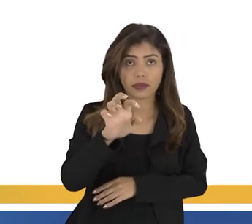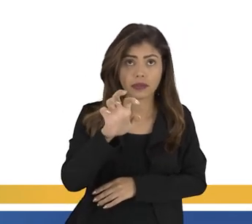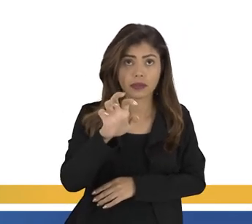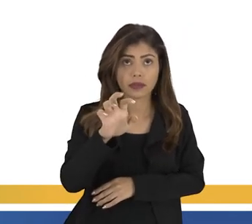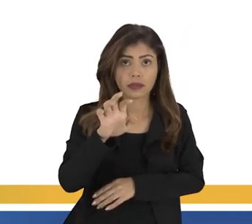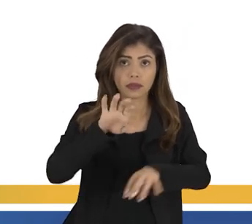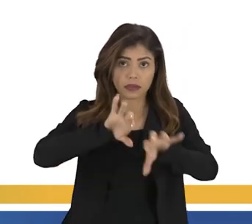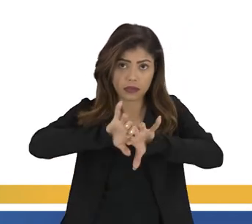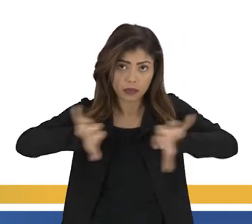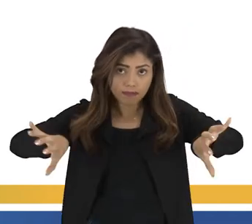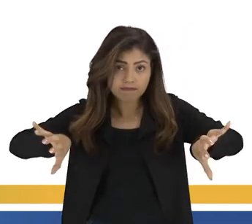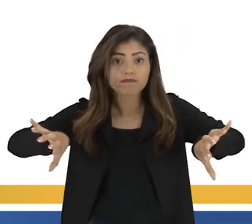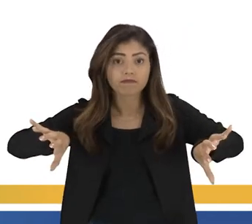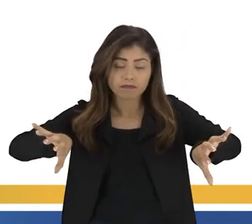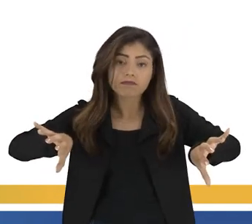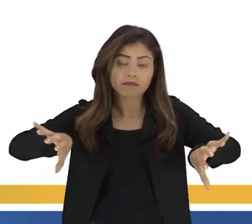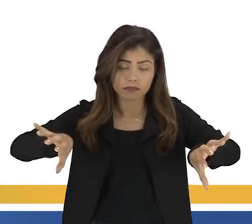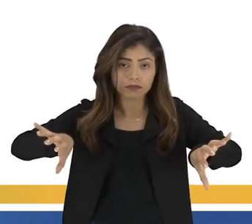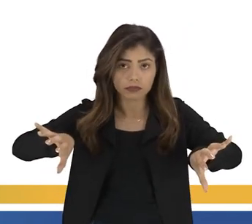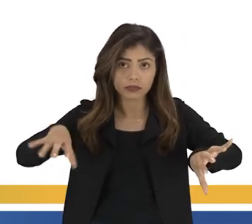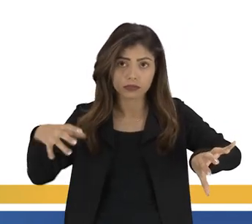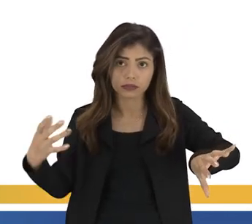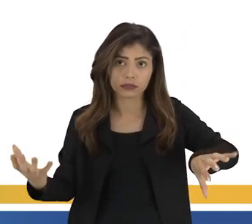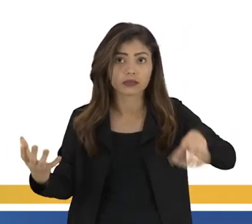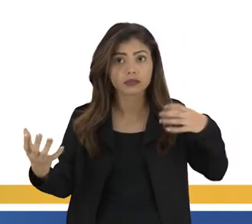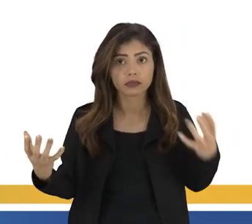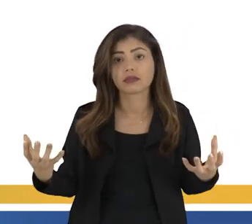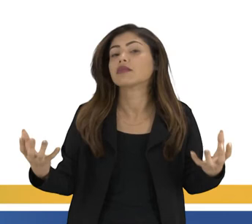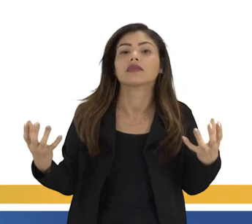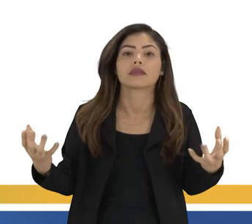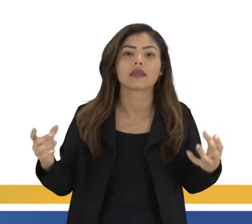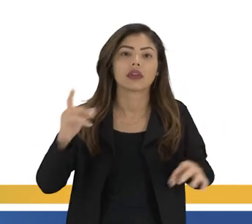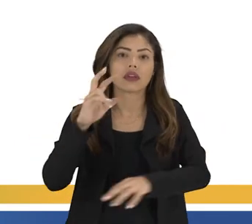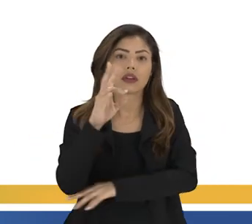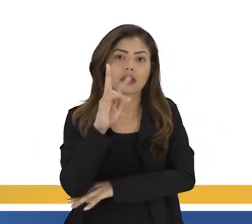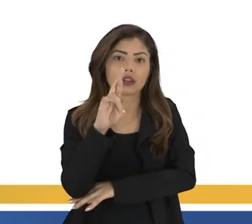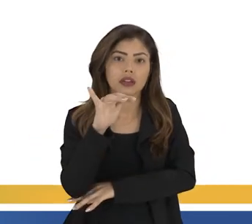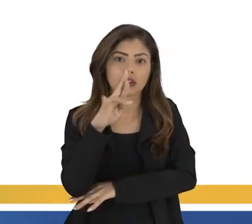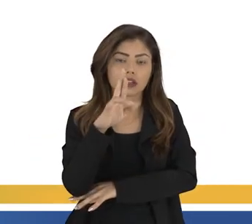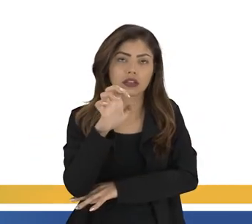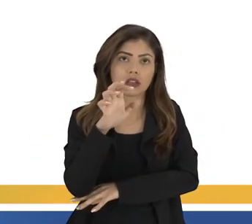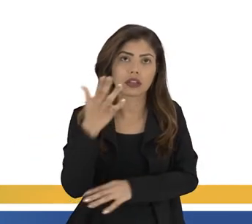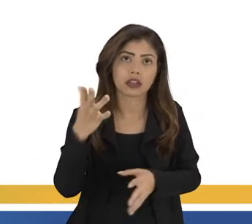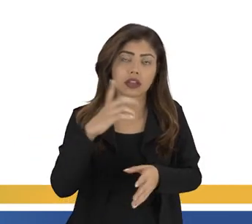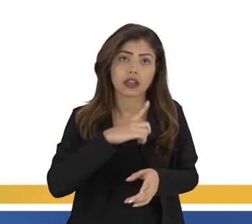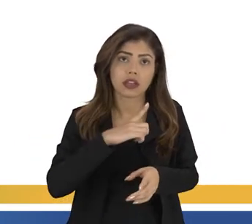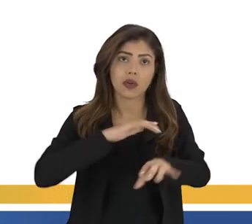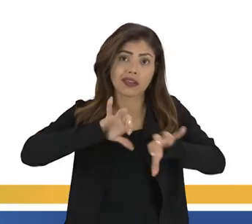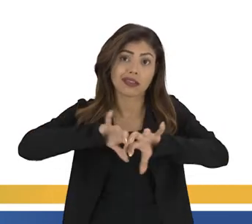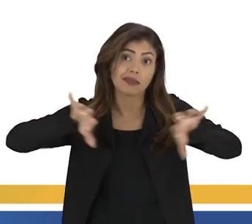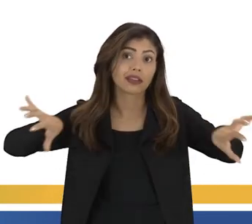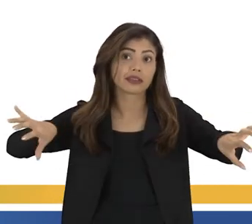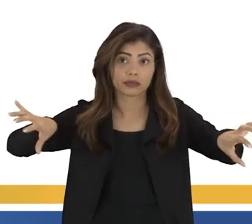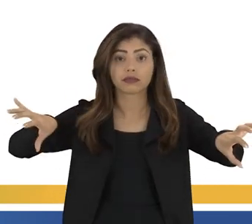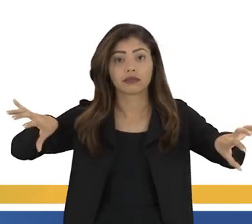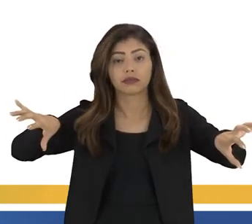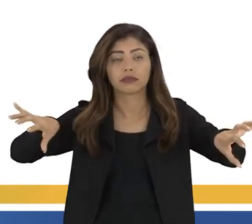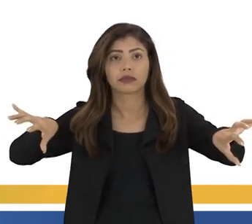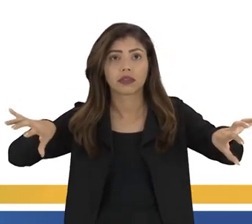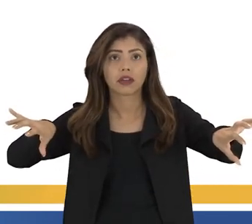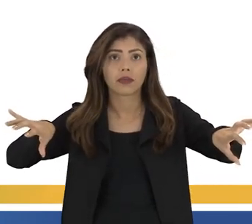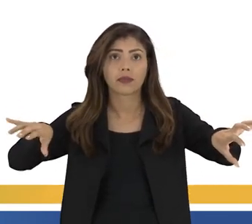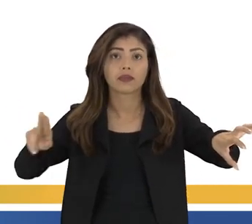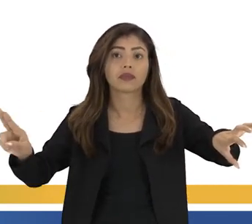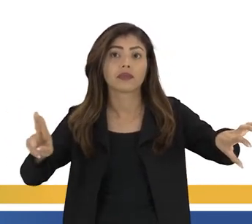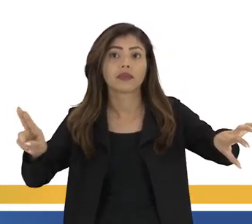e rompe então vai romper o oriente vai romper com a igreja cristã no ocidente a uma separação e